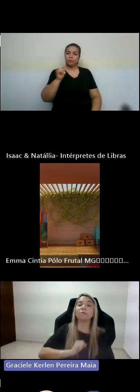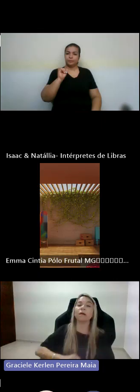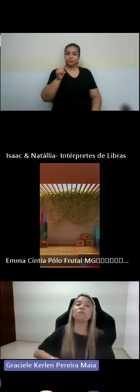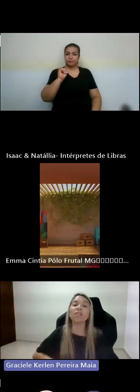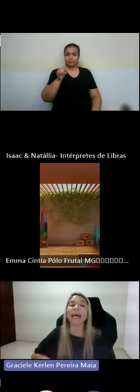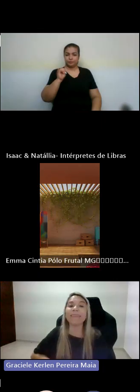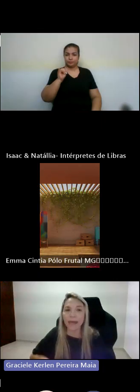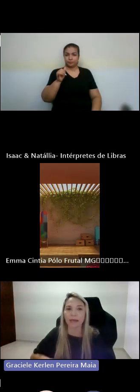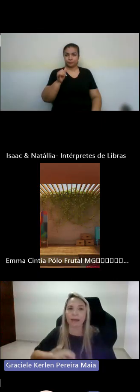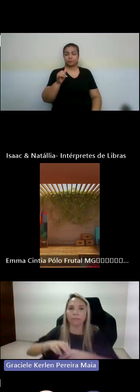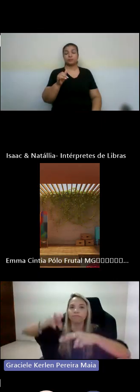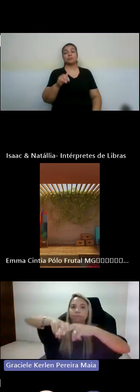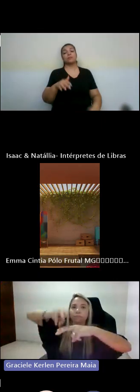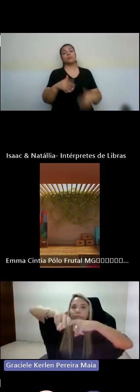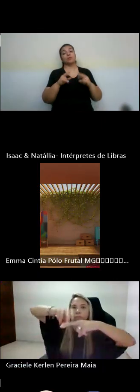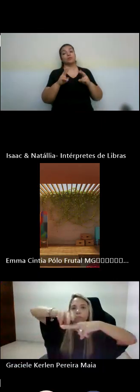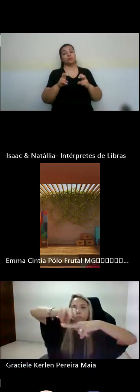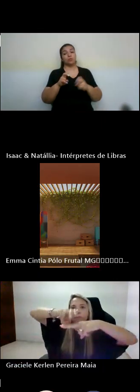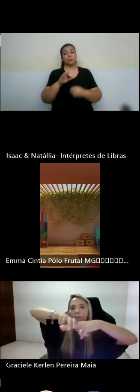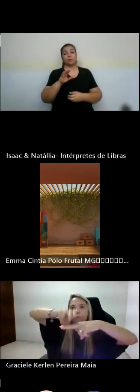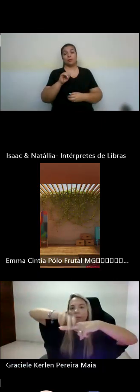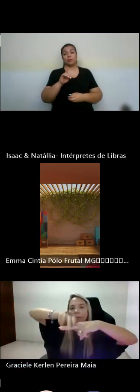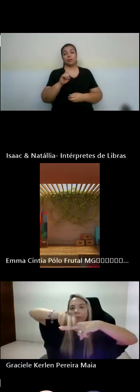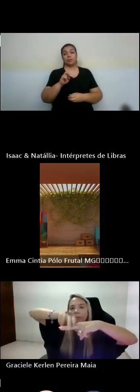aqui, sinal de cadeira.